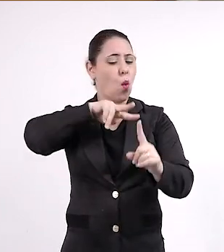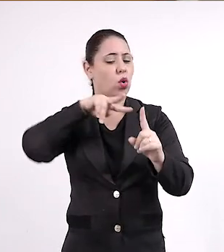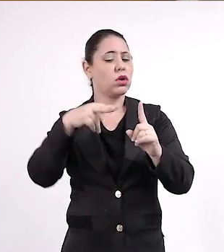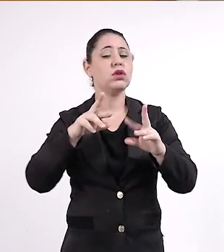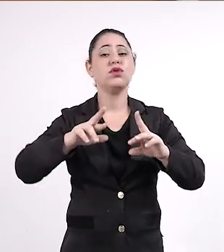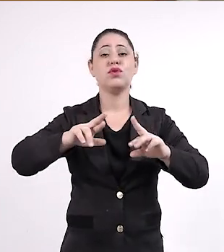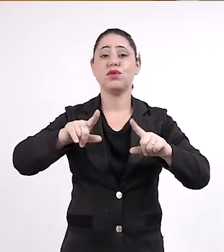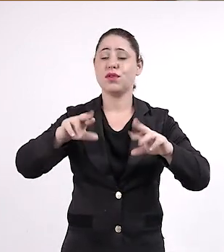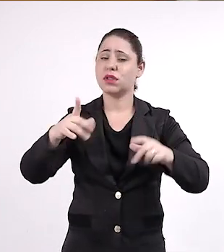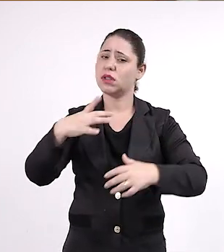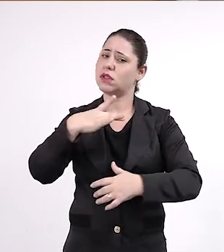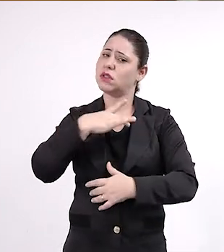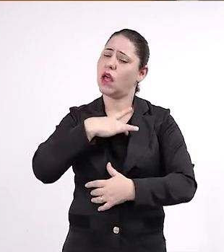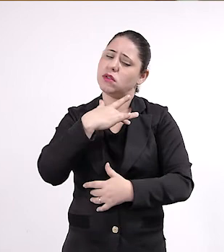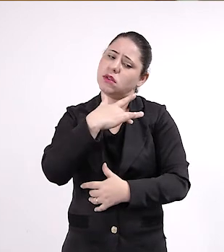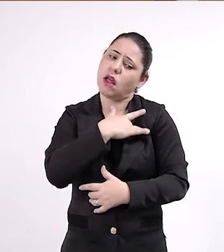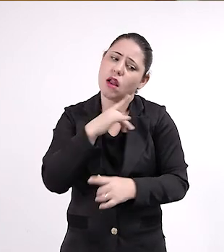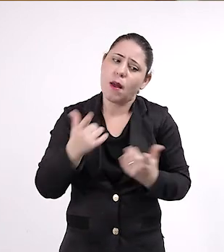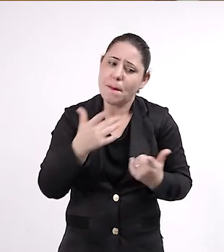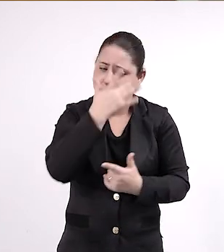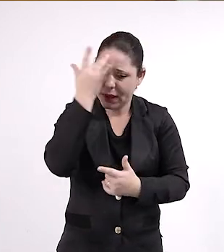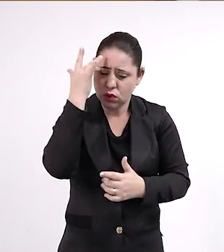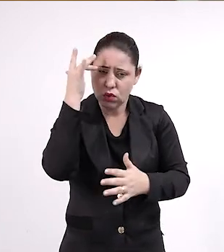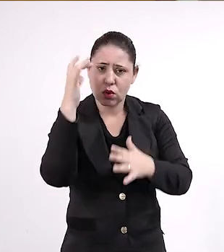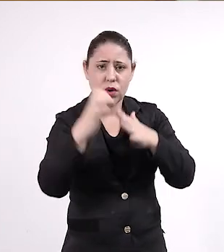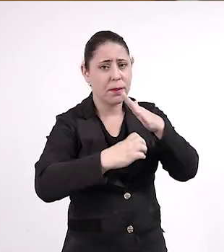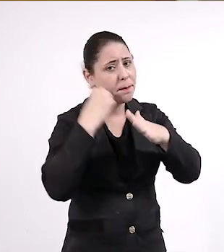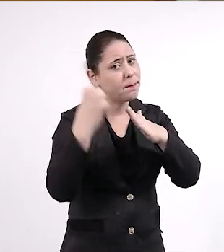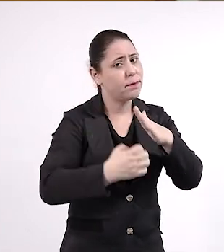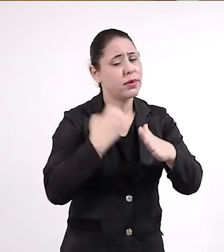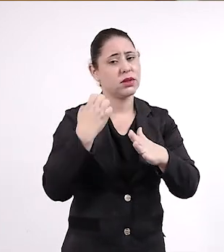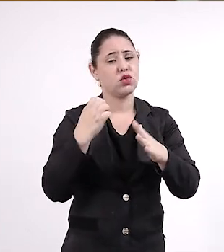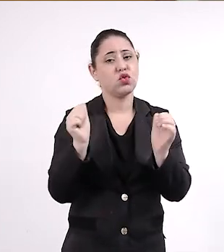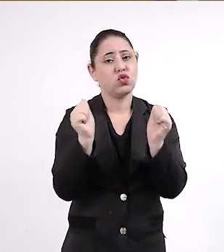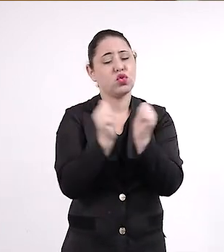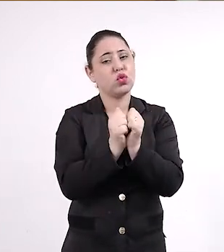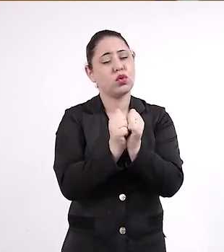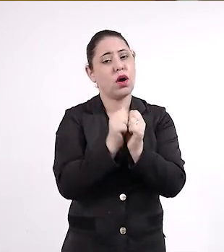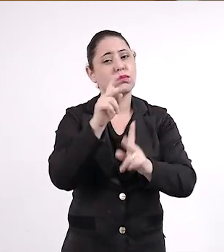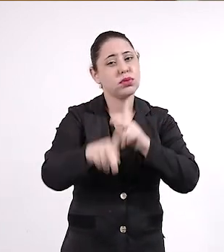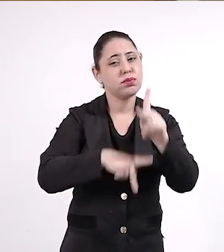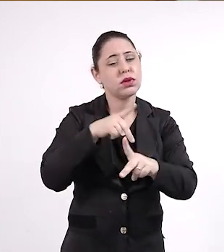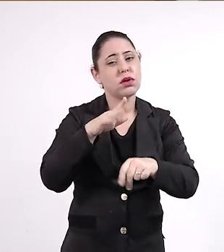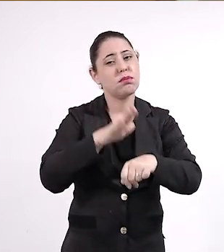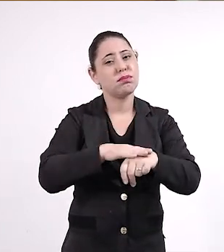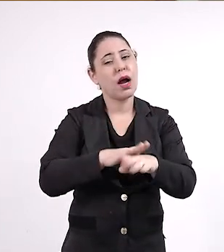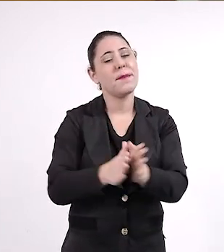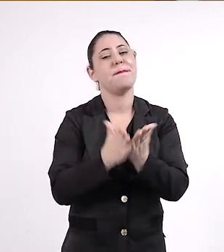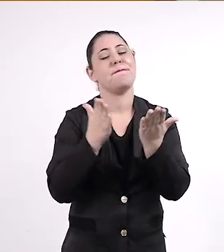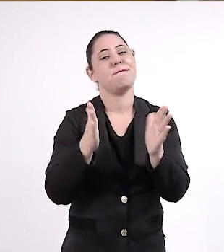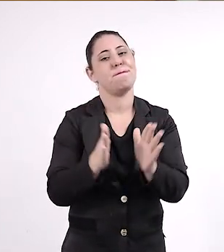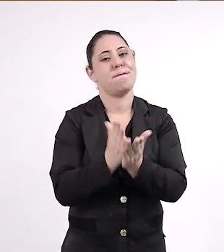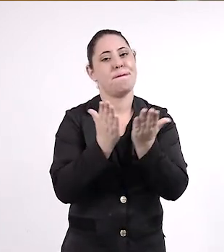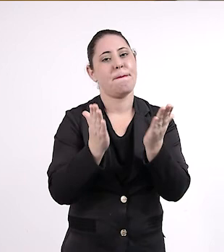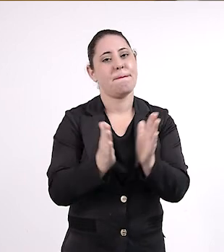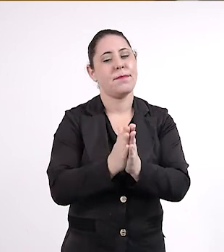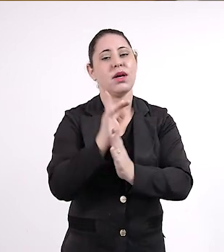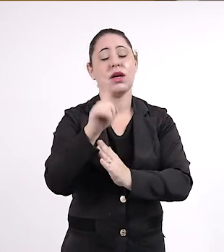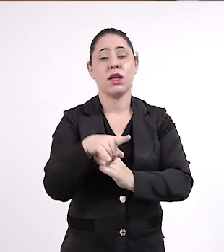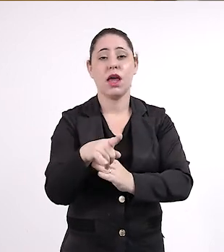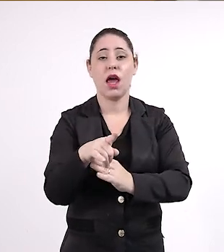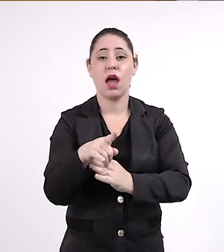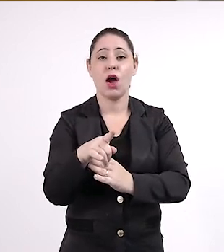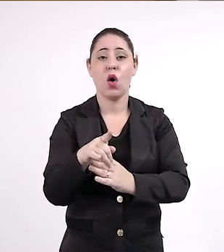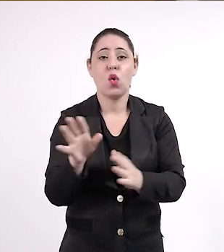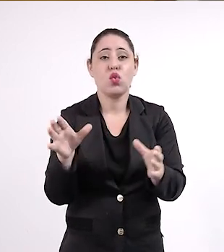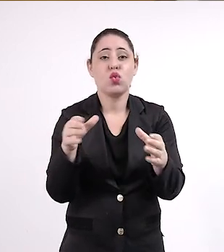olhar diferenciado das concessionárias junto à população mais vulnerável, que é o público